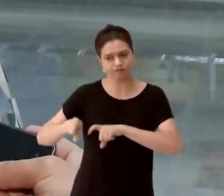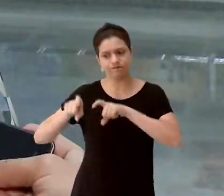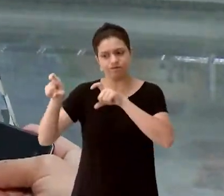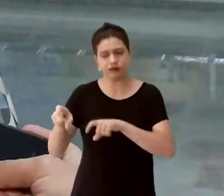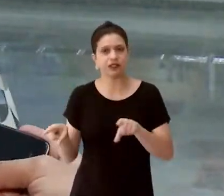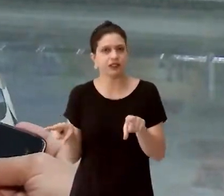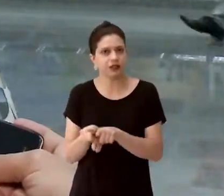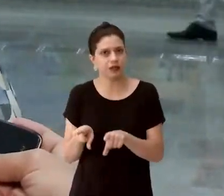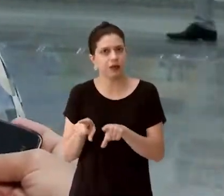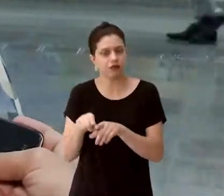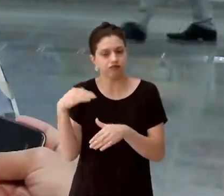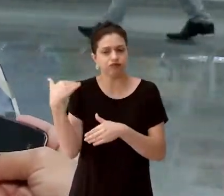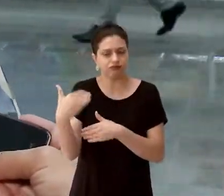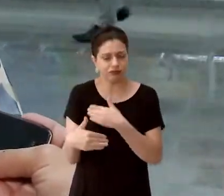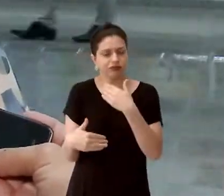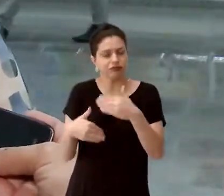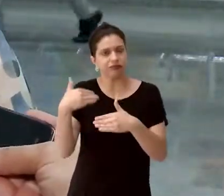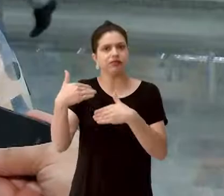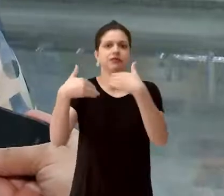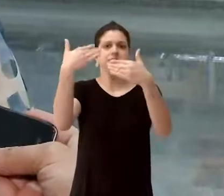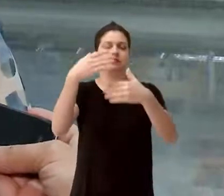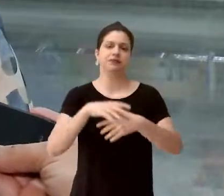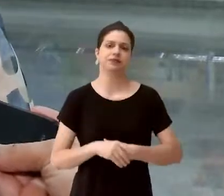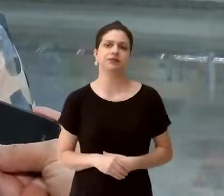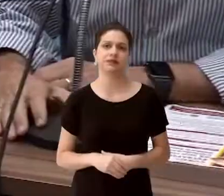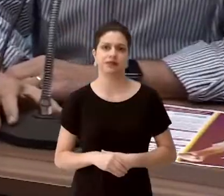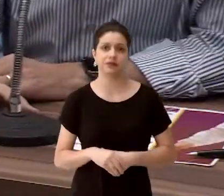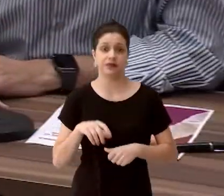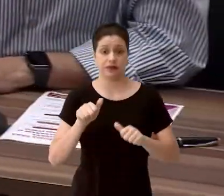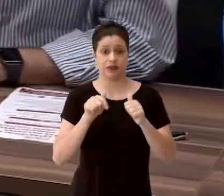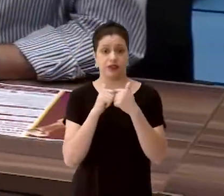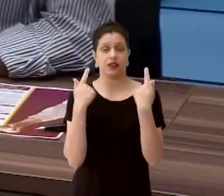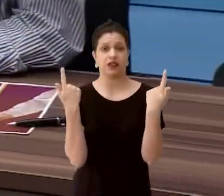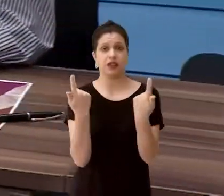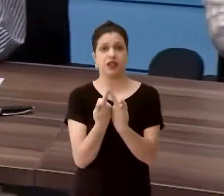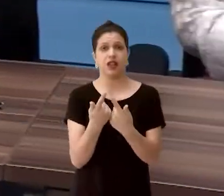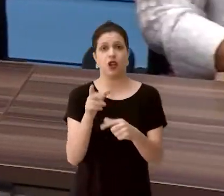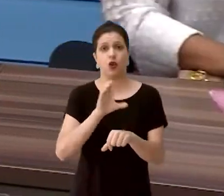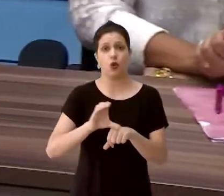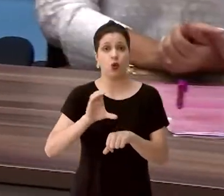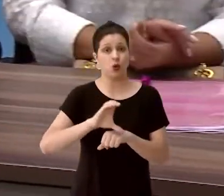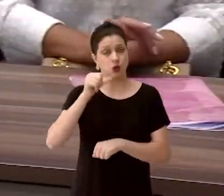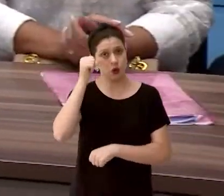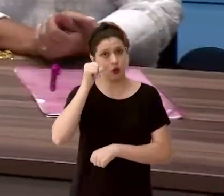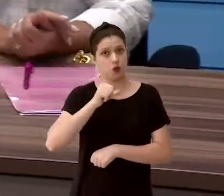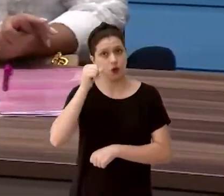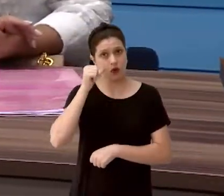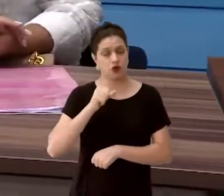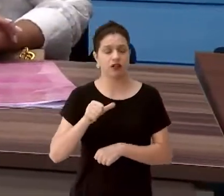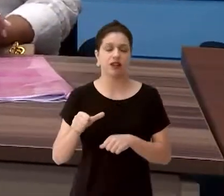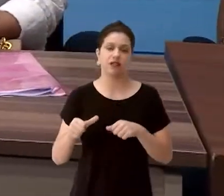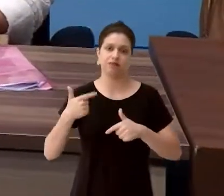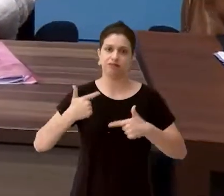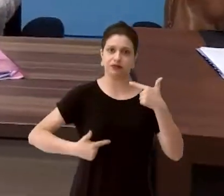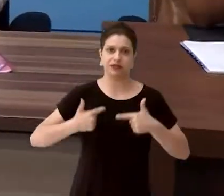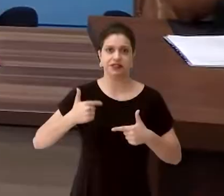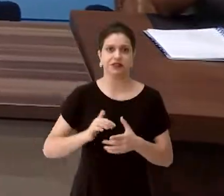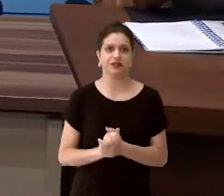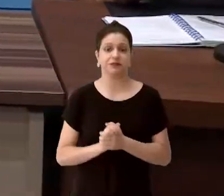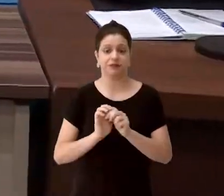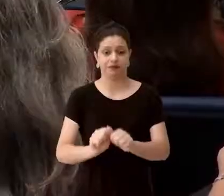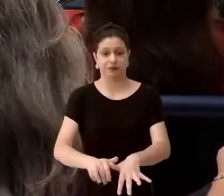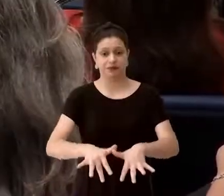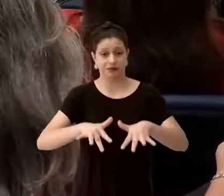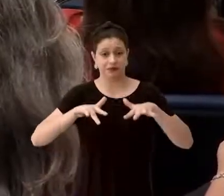espaço no campo, mais devagar, mas está conquistando. A casa promoveu ainda inédito curso de mulheres na